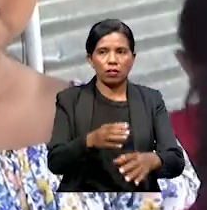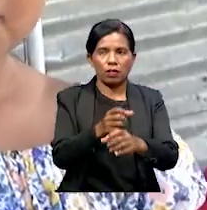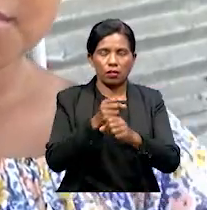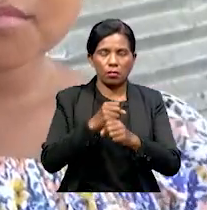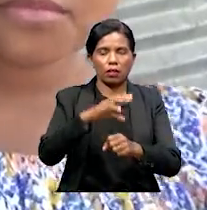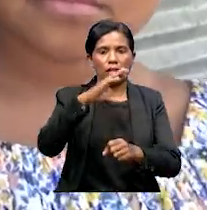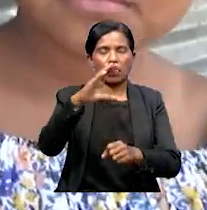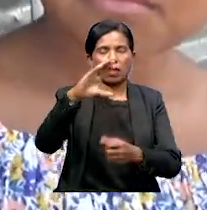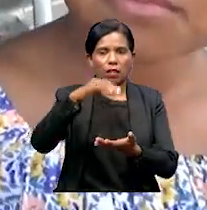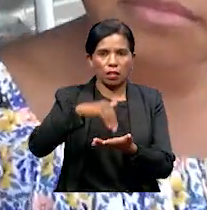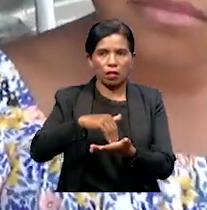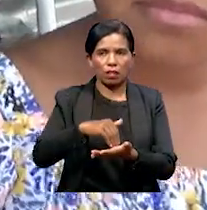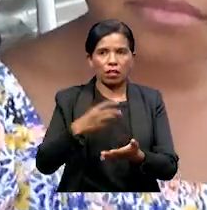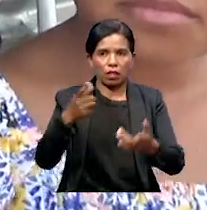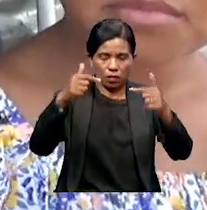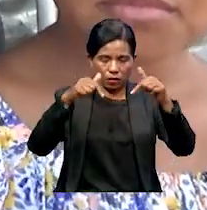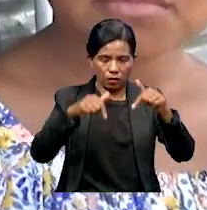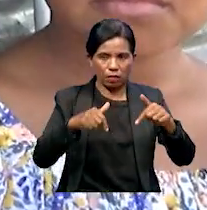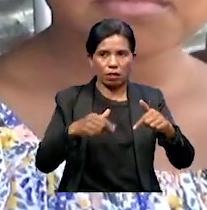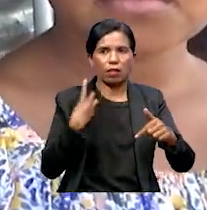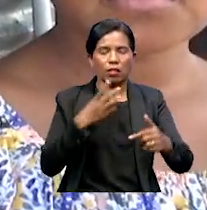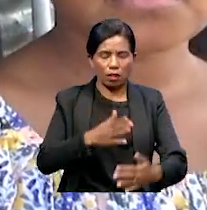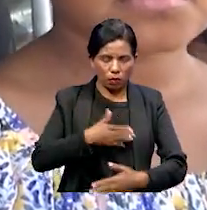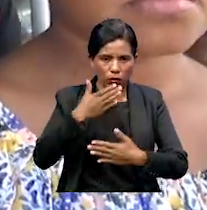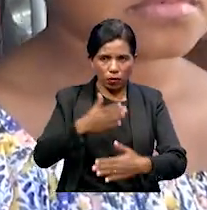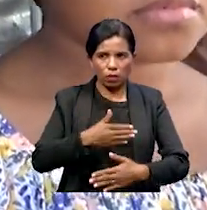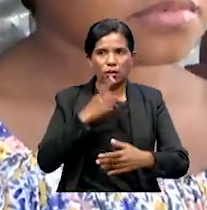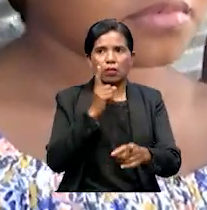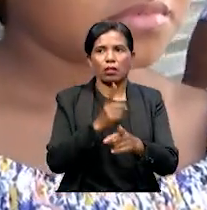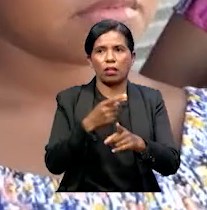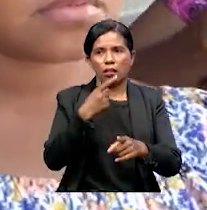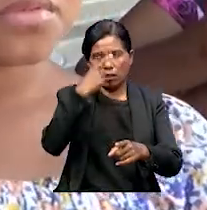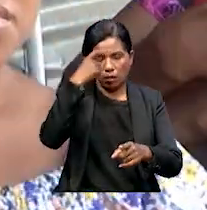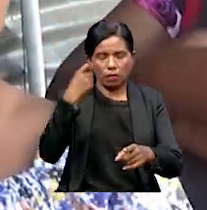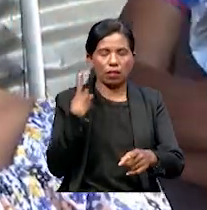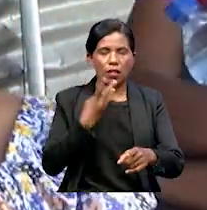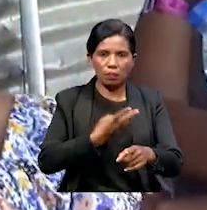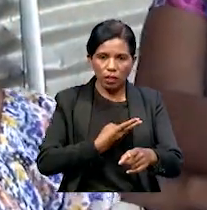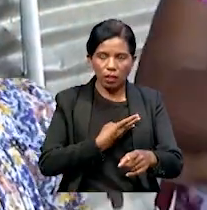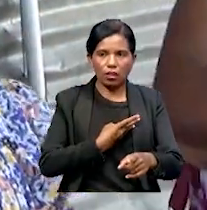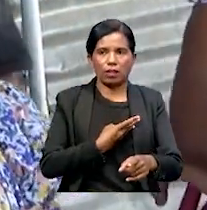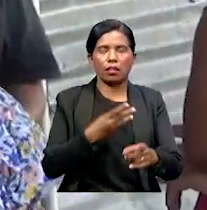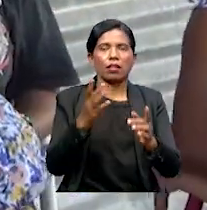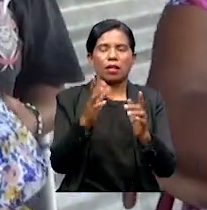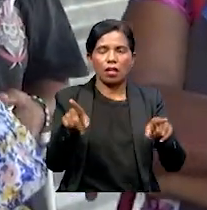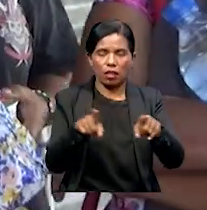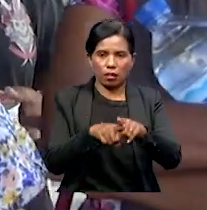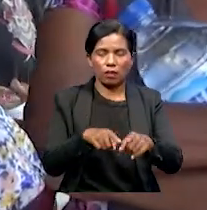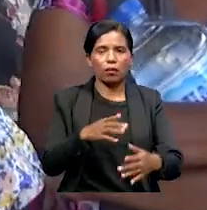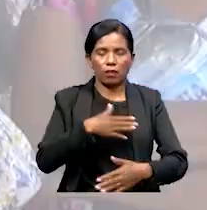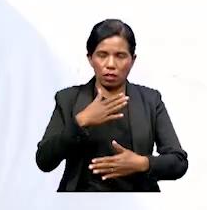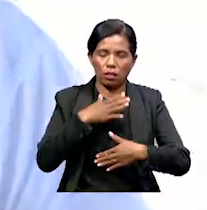kardiala iha rai liur, en ba, mama iha Timor, ami kontenti, tamba ami nini a bibi atan nene, ami sorti boto, ami kontenti